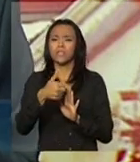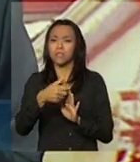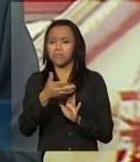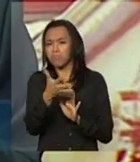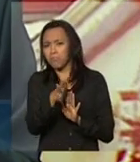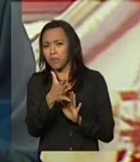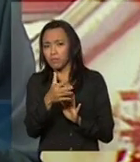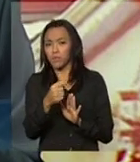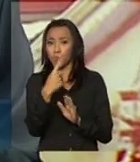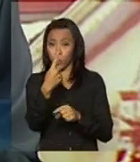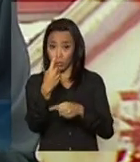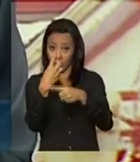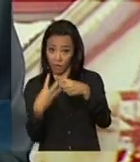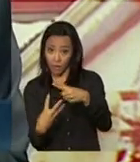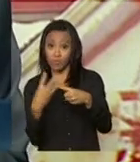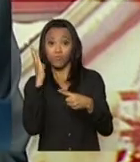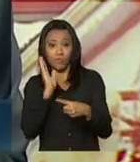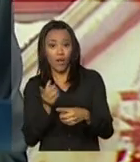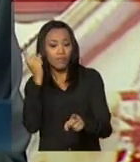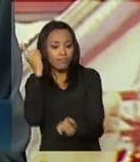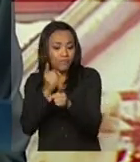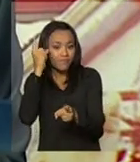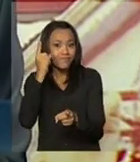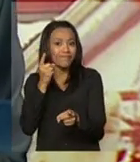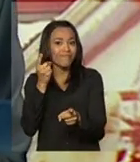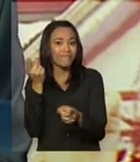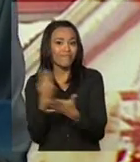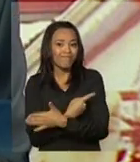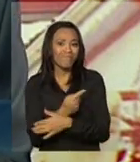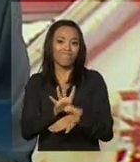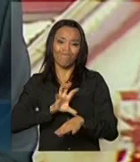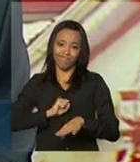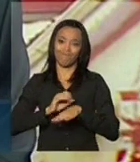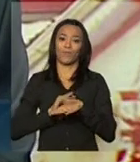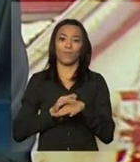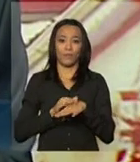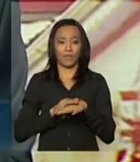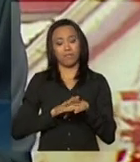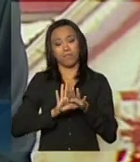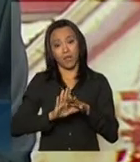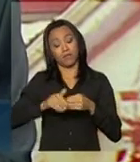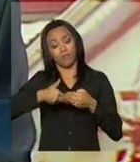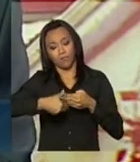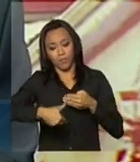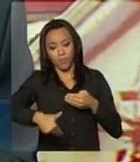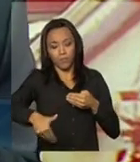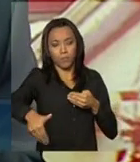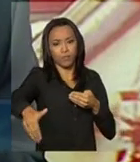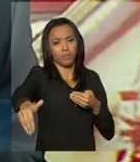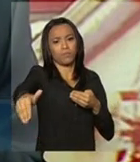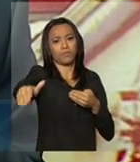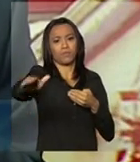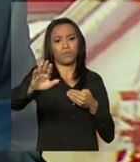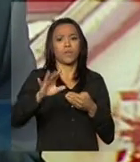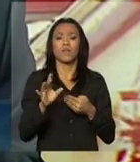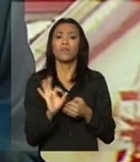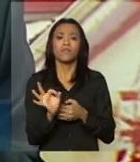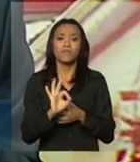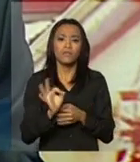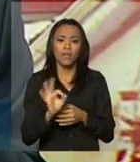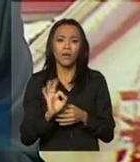pouco mais de um terço, já seja identificado durante esse ano, de maneira que a gente possa, nos próximos anos, produzir não